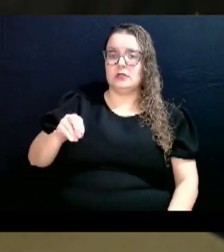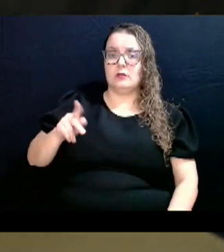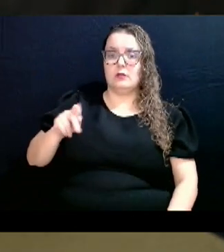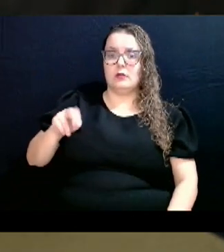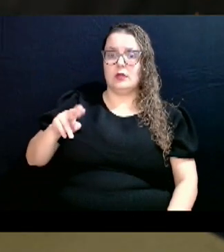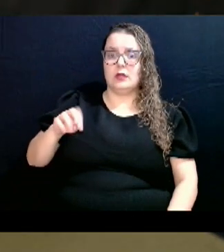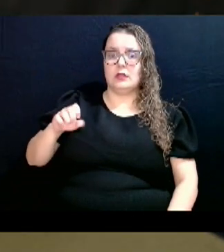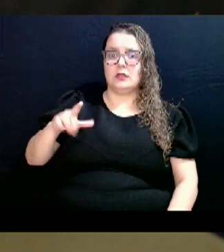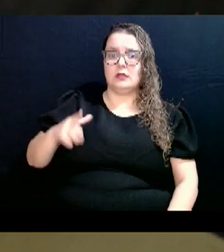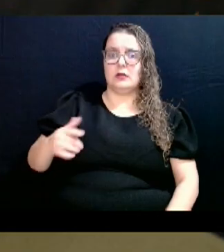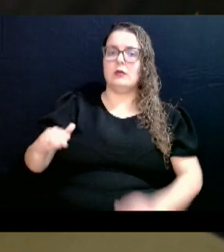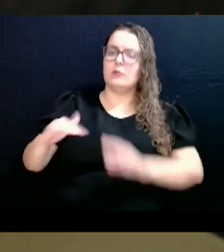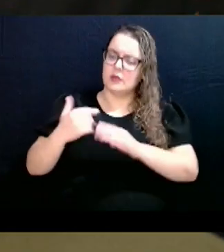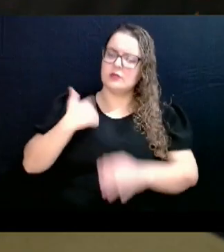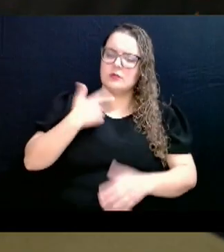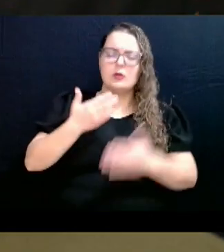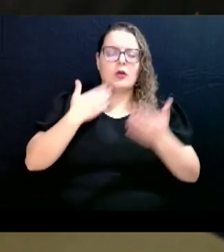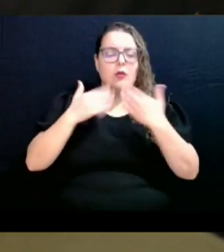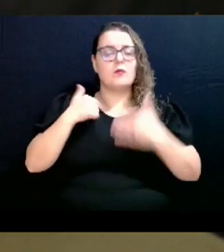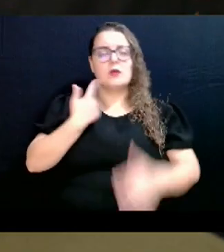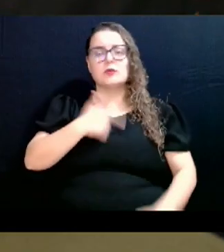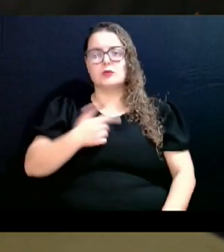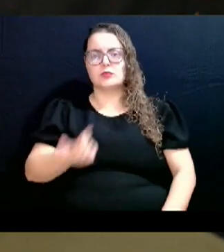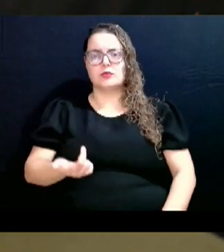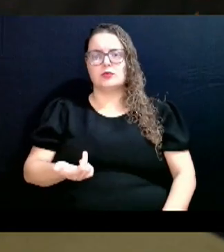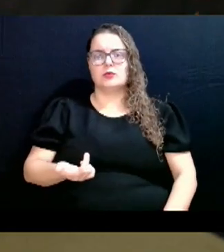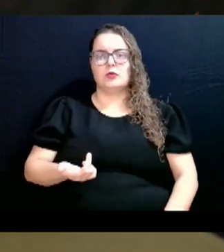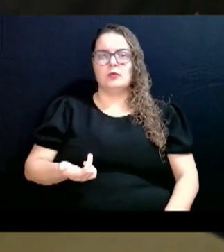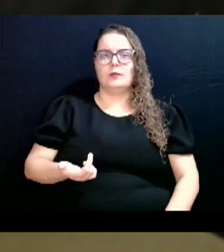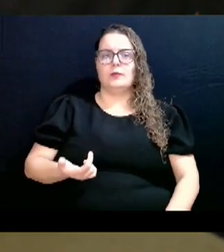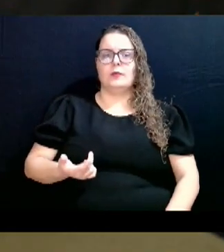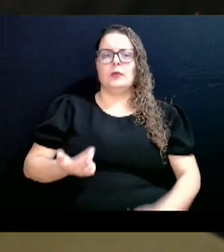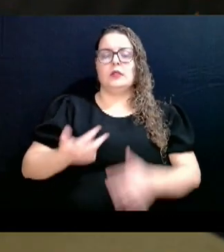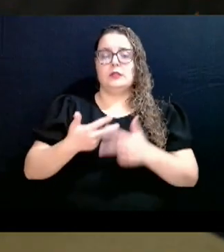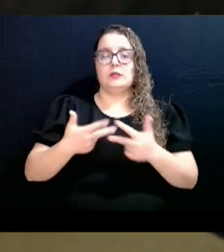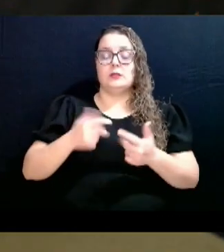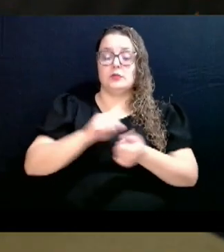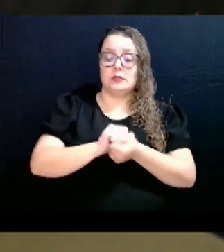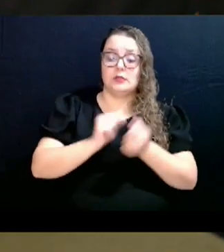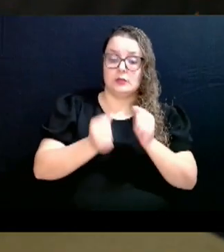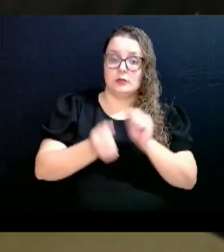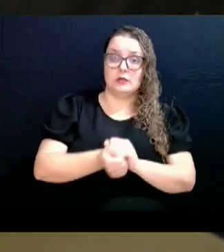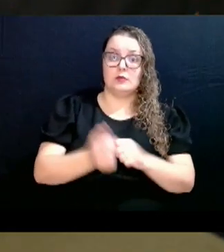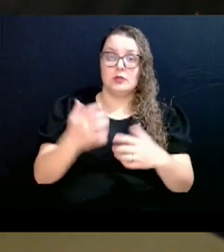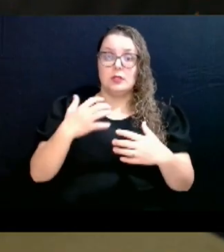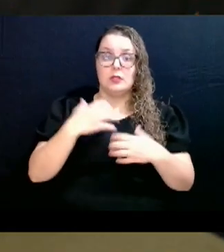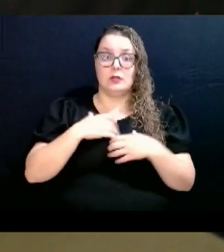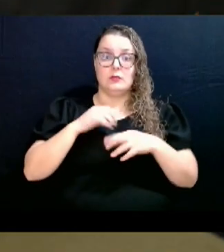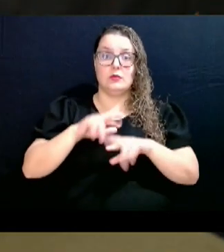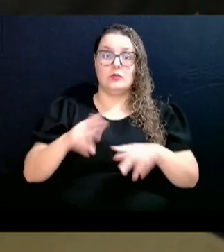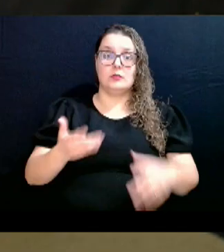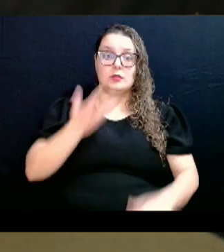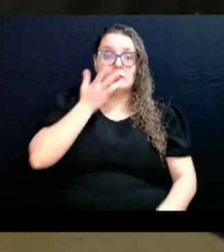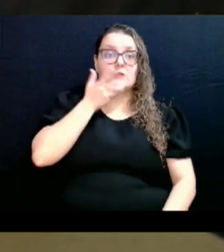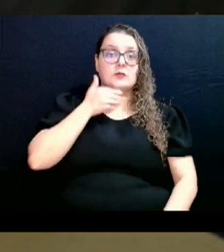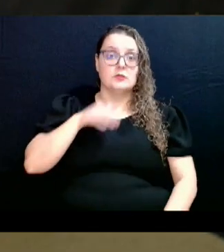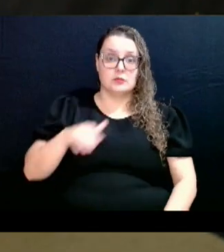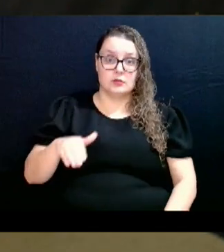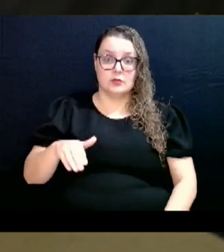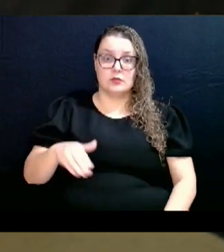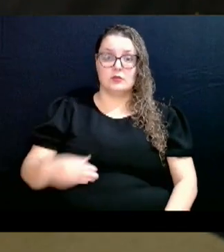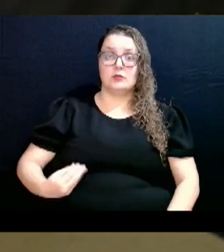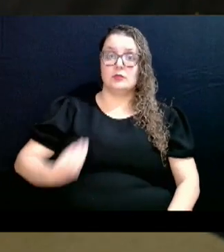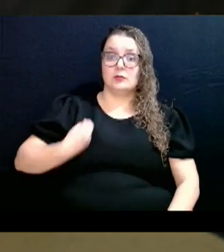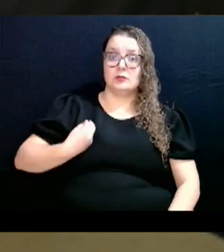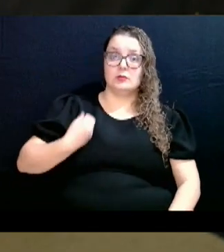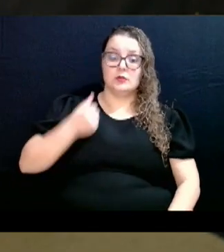né? Conversa conosco. Esse fator da adaptação emocional da criança, quando ela vive com os avós desde